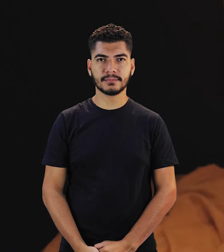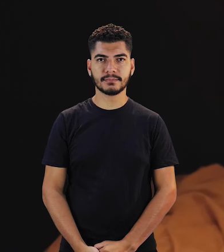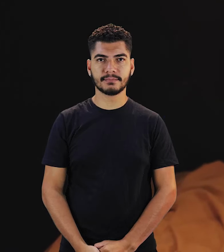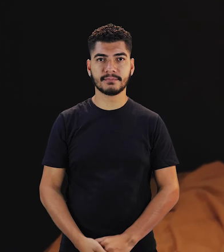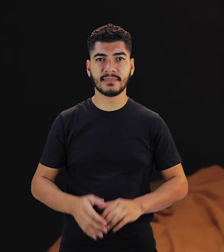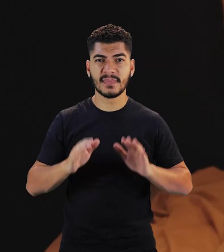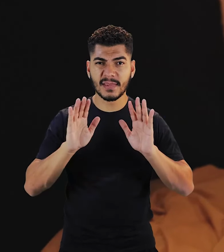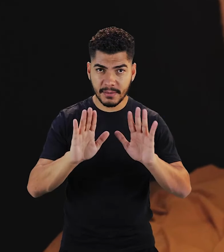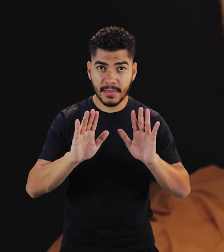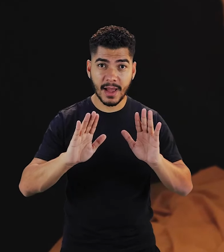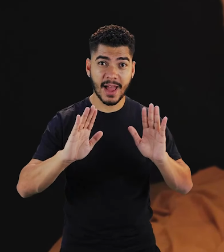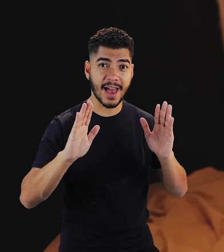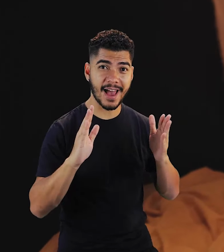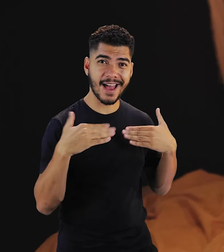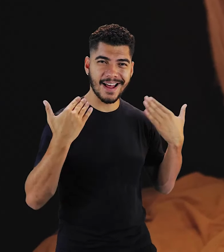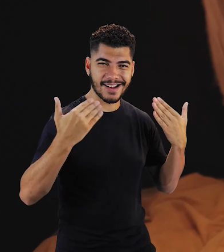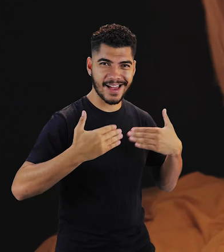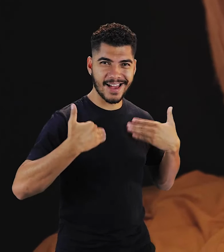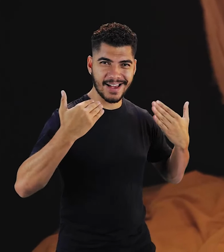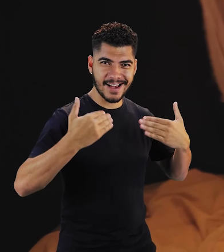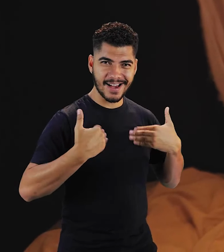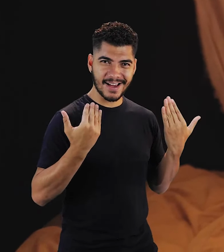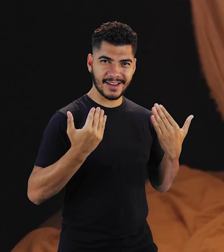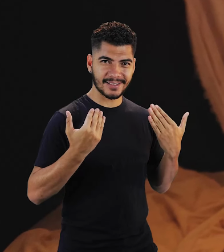Mas a alegria...